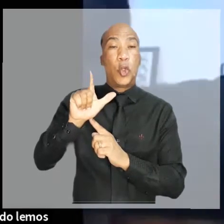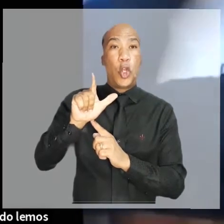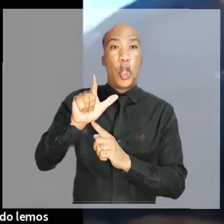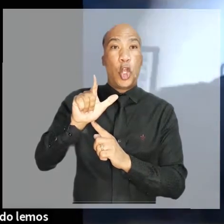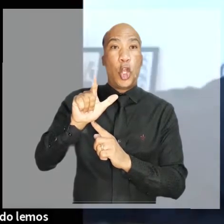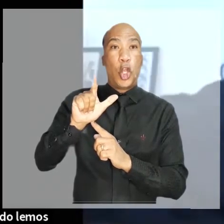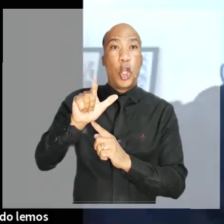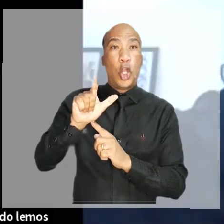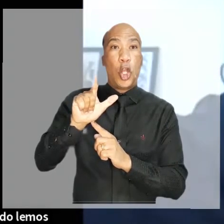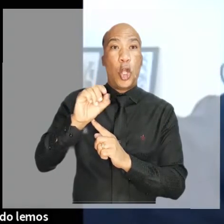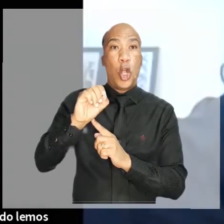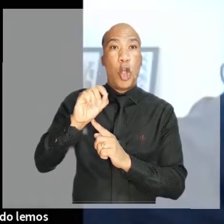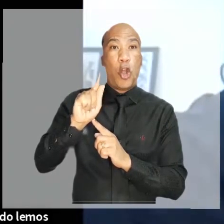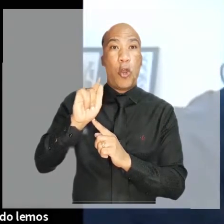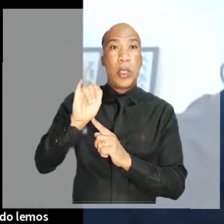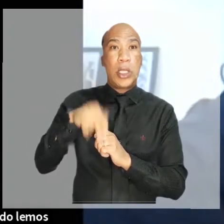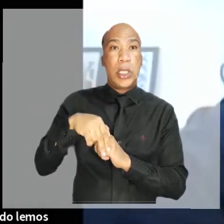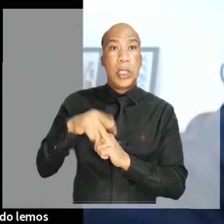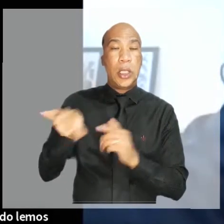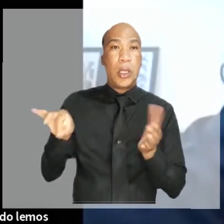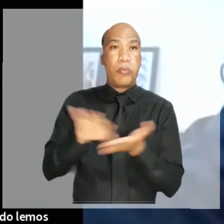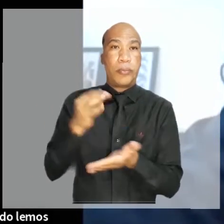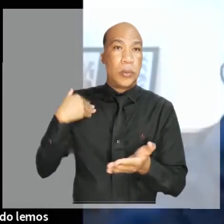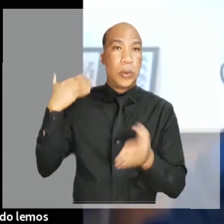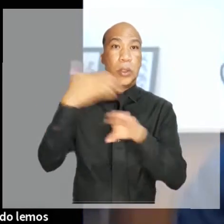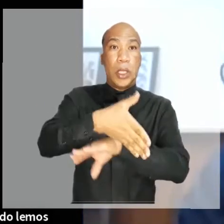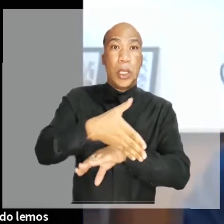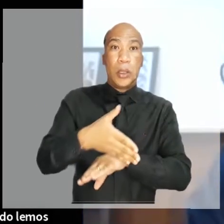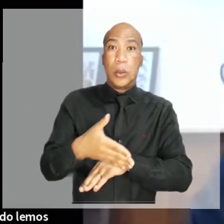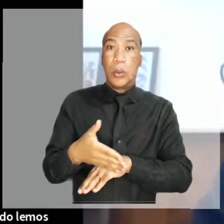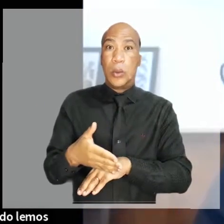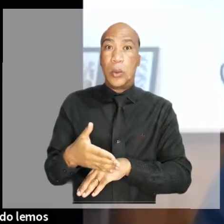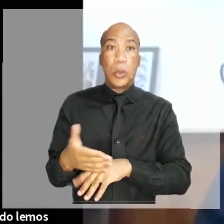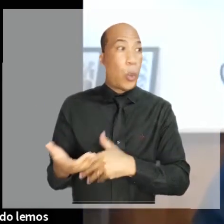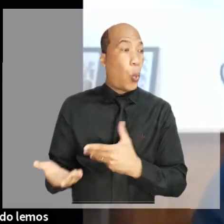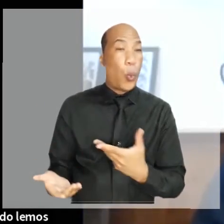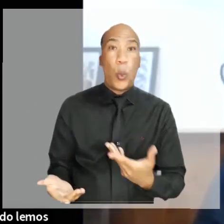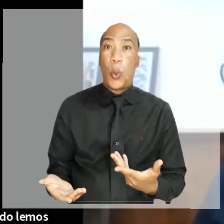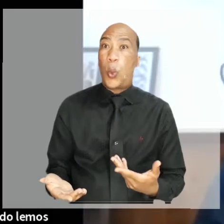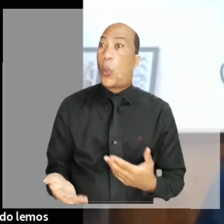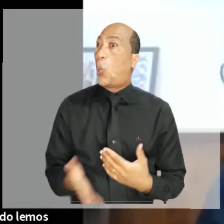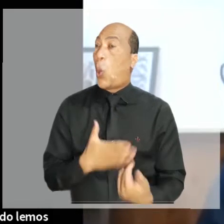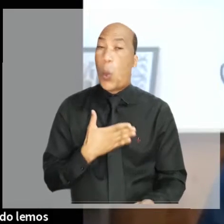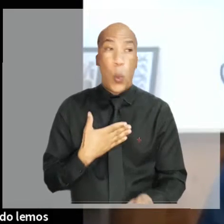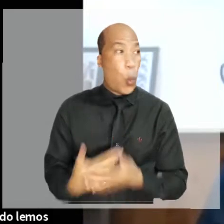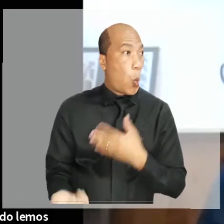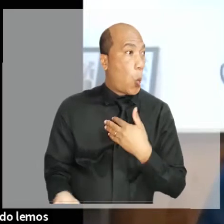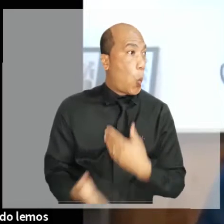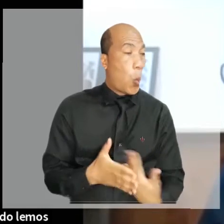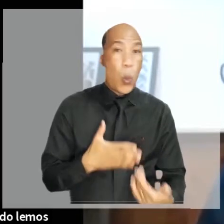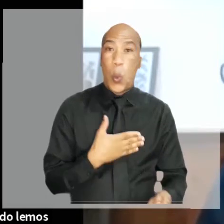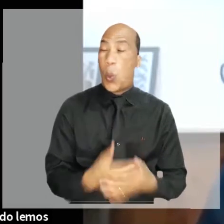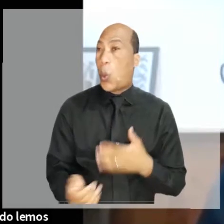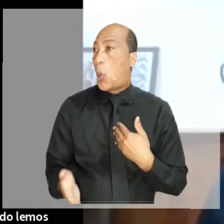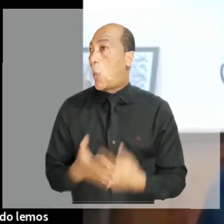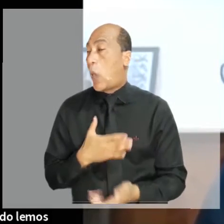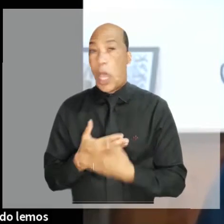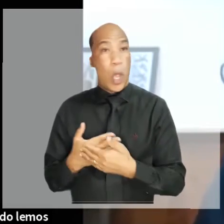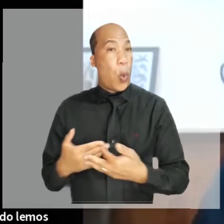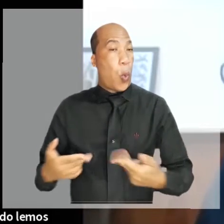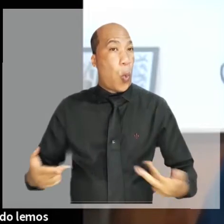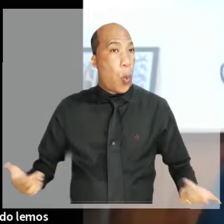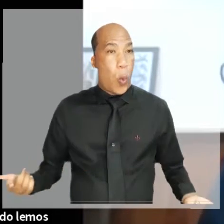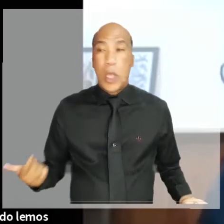de repente, todos os serviços públicos que o Estado presta, de matrícula na escola, a reservar vaga num hospital